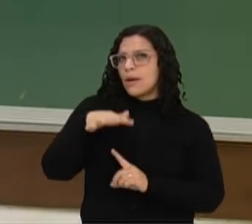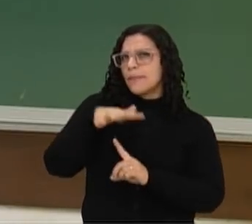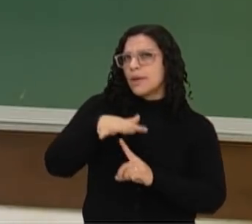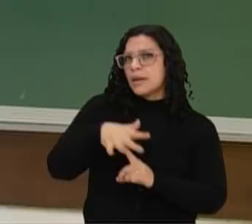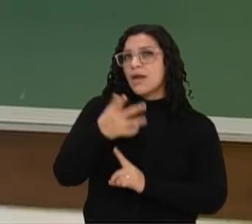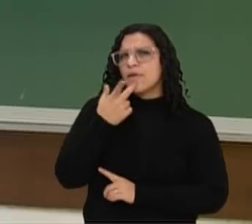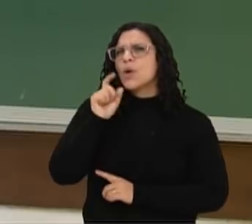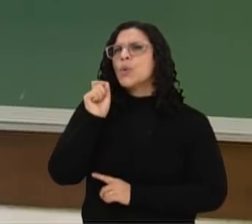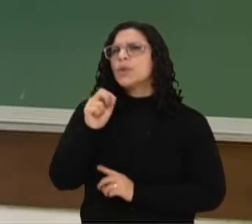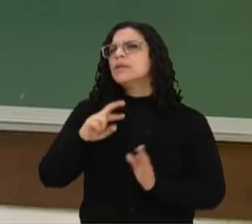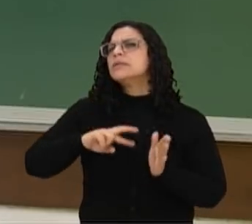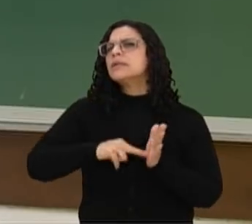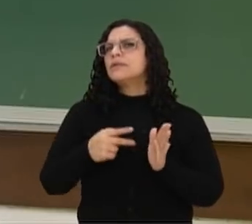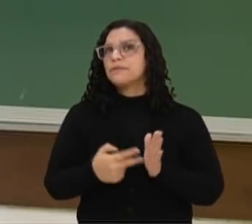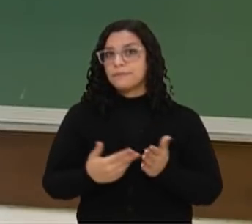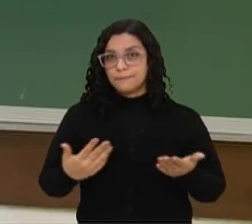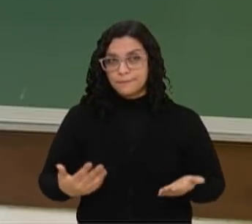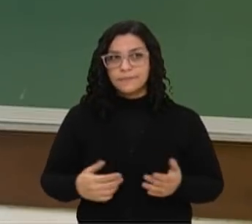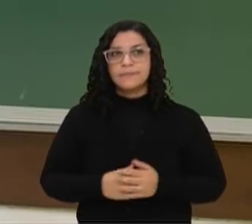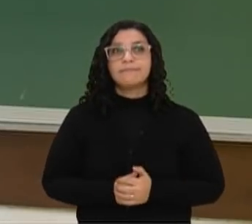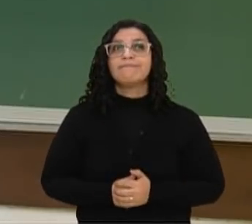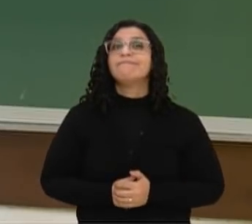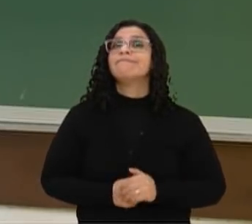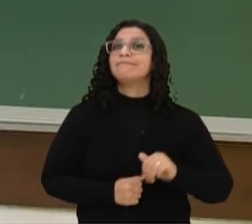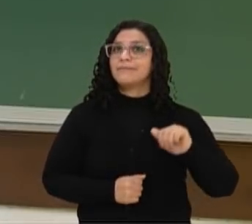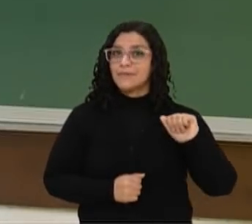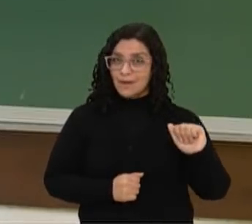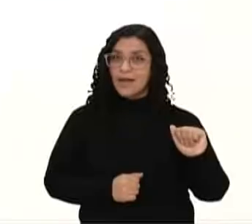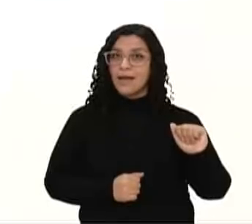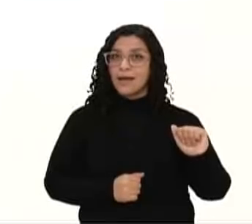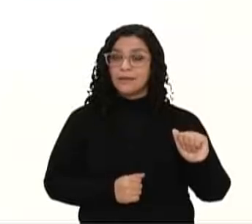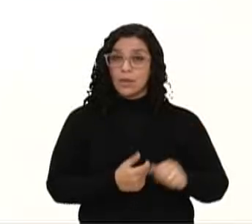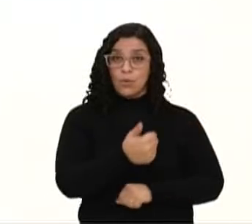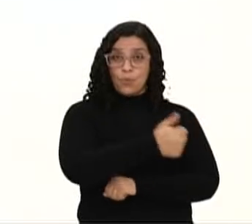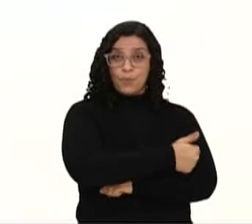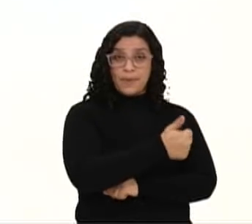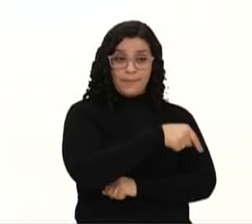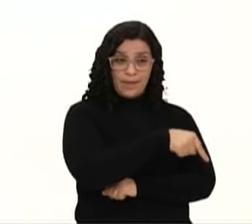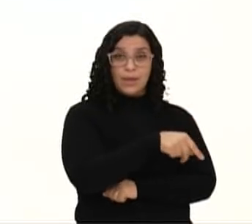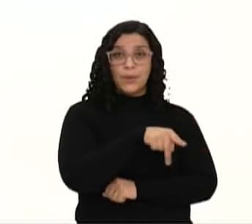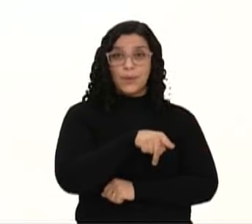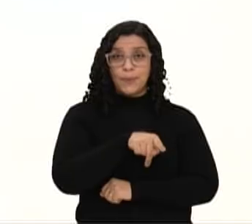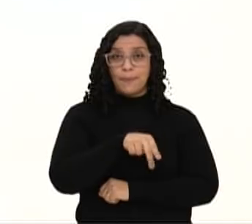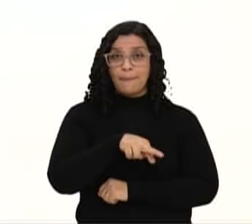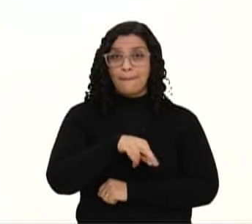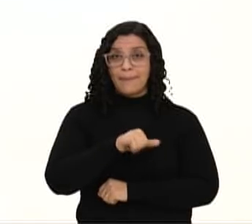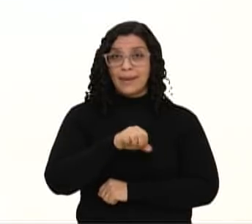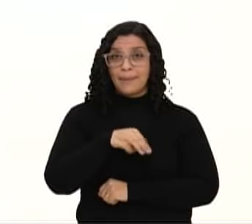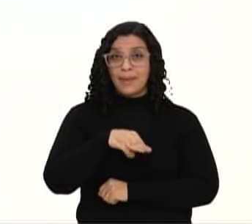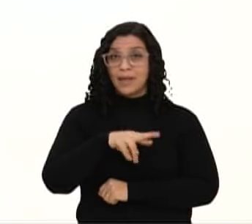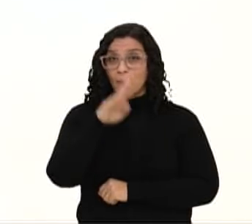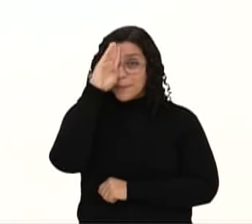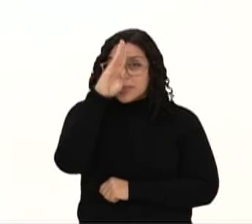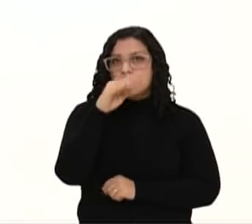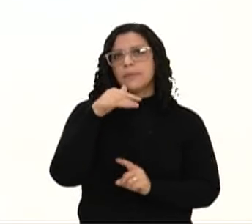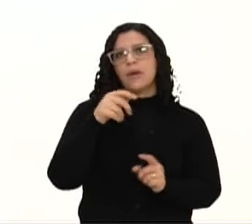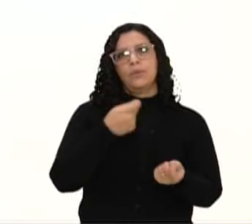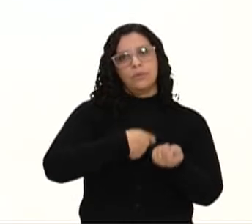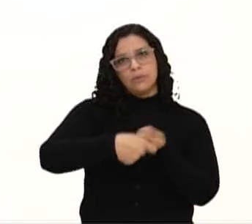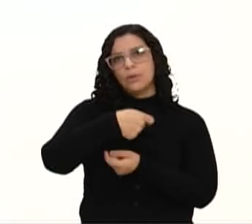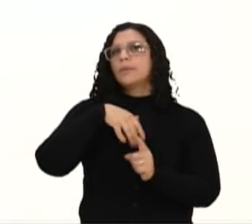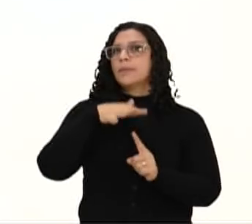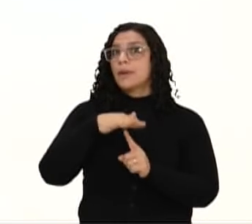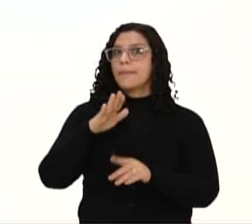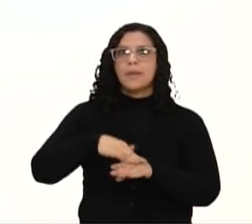possível afirmar que ele representa o quê? Então, resposta lá, ele é o motor da economia do nosso estado. Tamanha